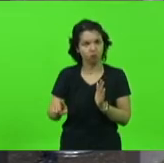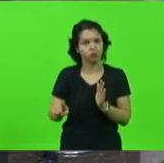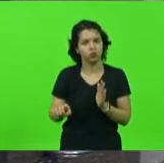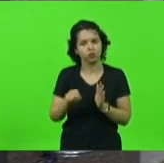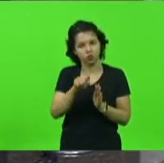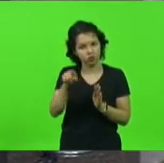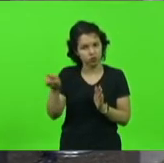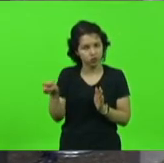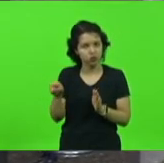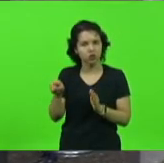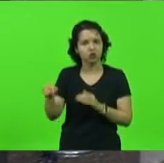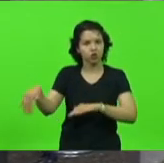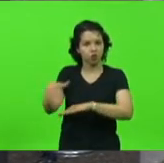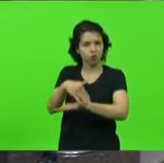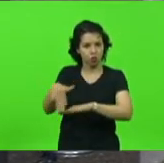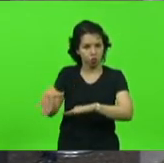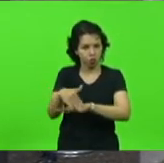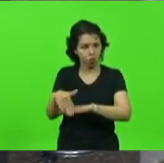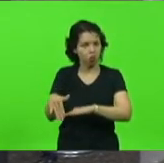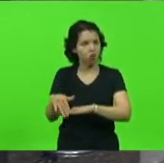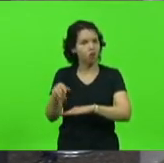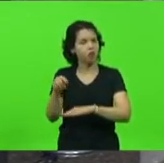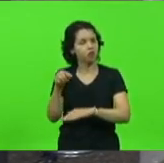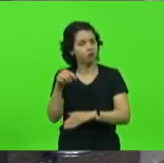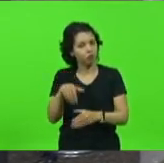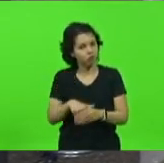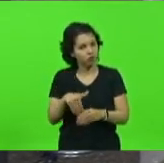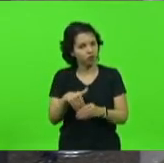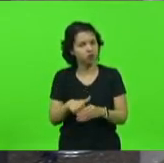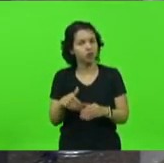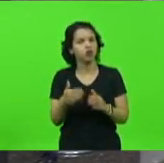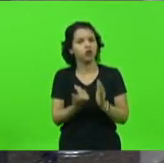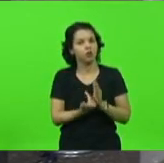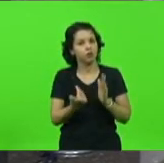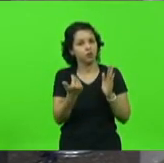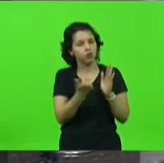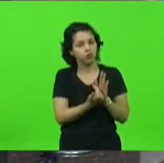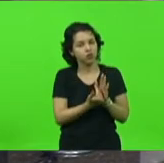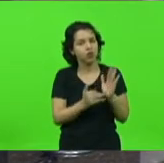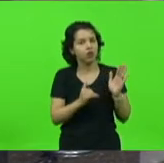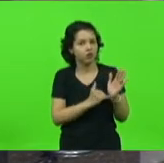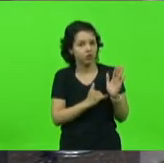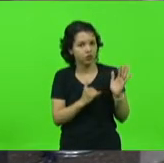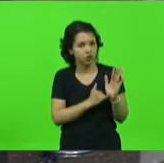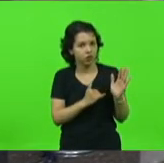enganar, nós estamos votando reposição inflacionária.